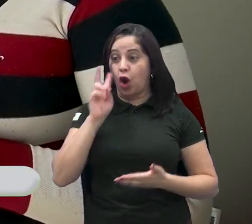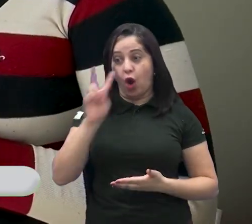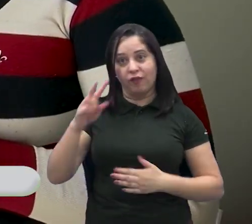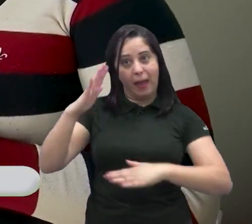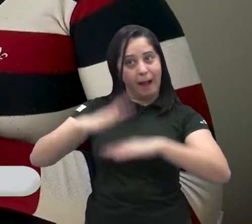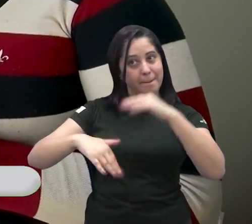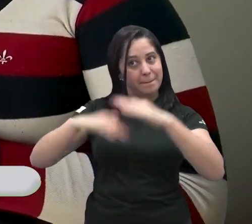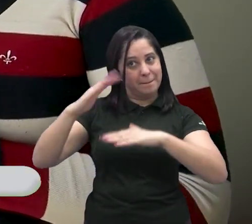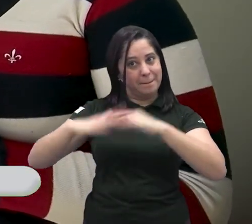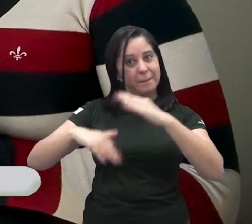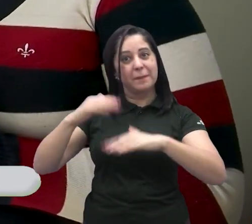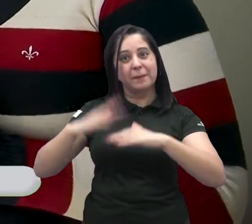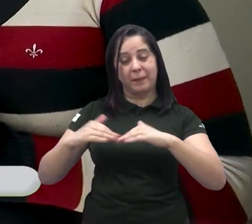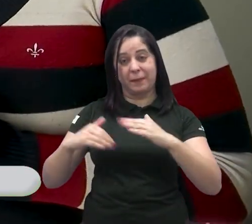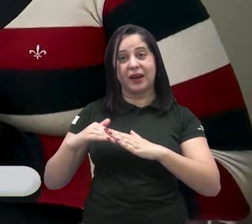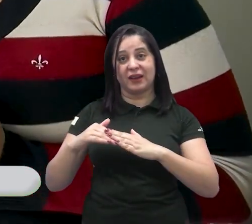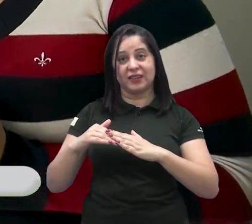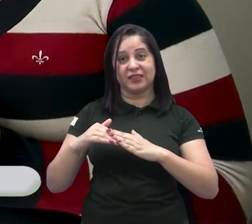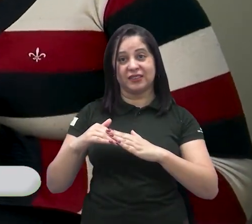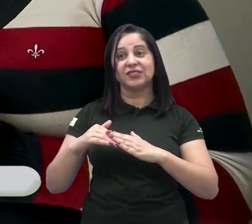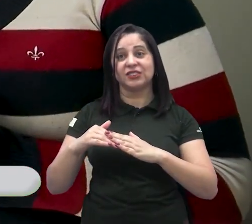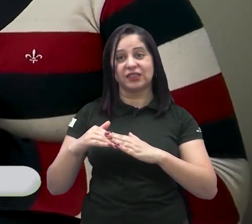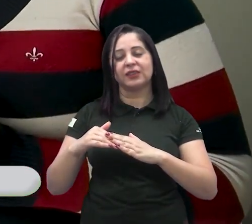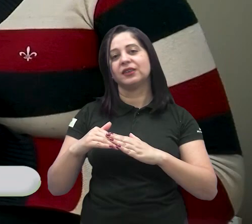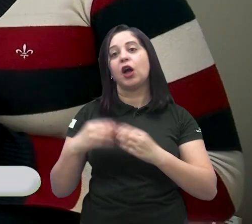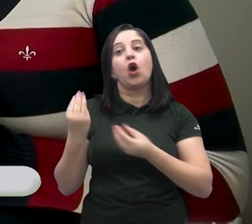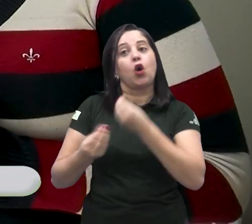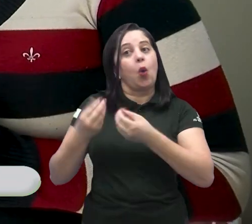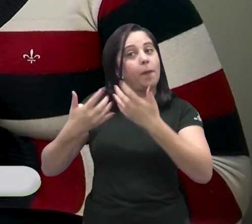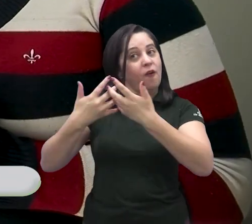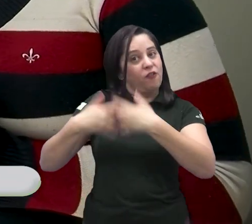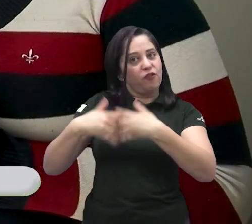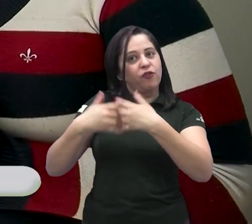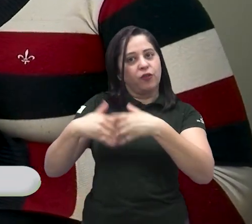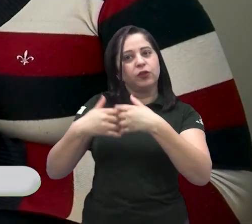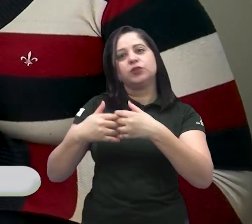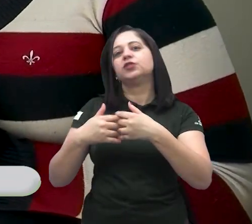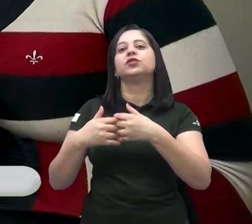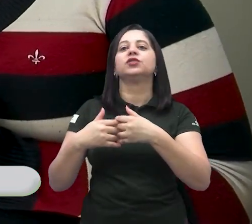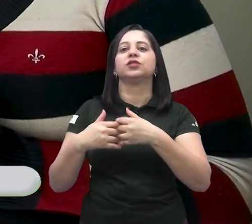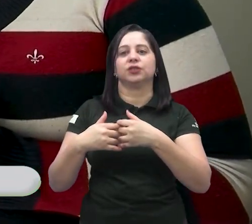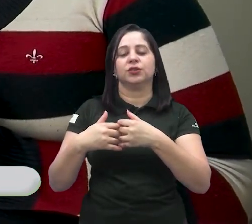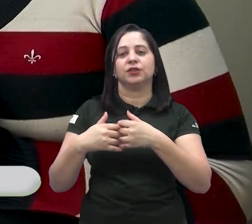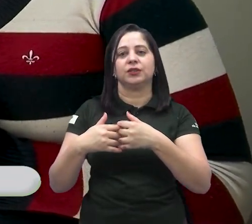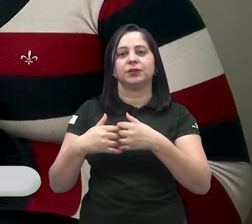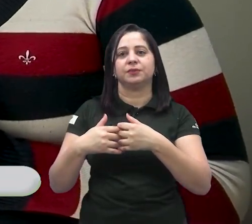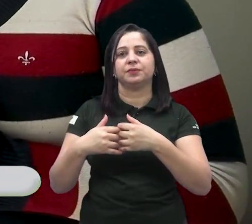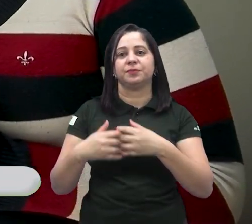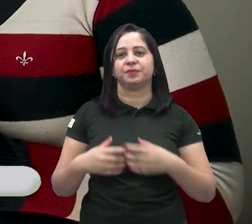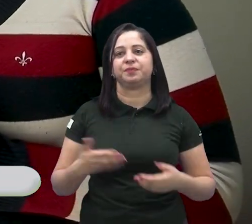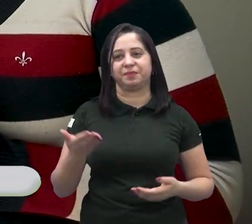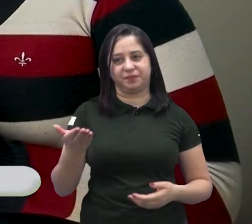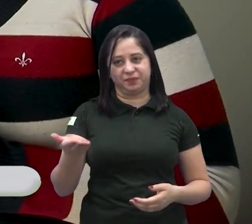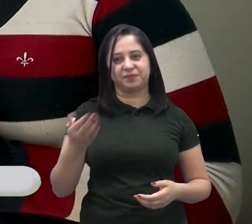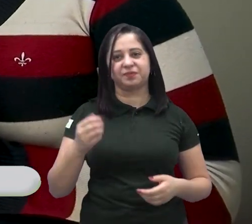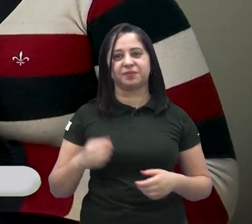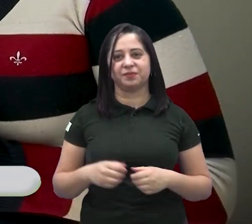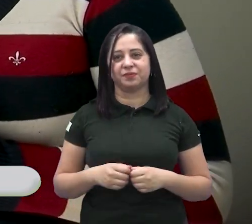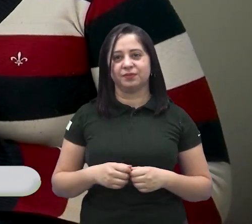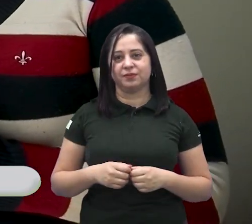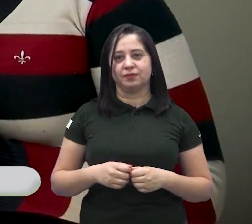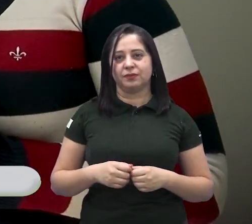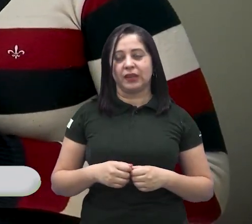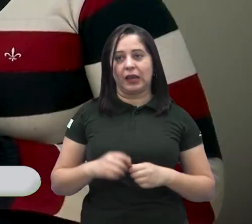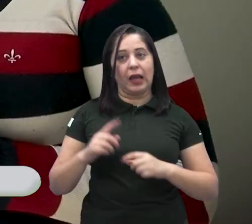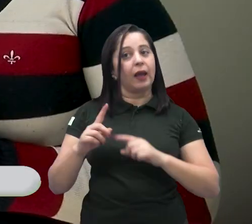ver agora esse procedimento, né? Essa limpeza preventiva com um paciente aqui no consultório da doutora Tatiane. Então, antes da gente voltar